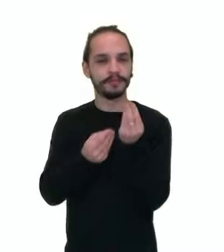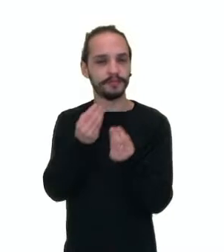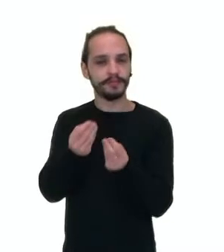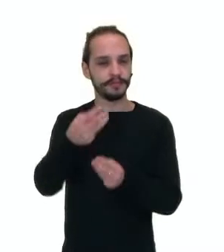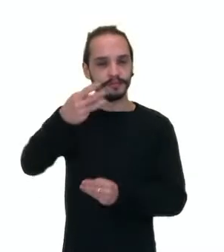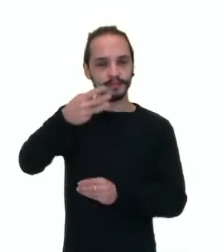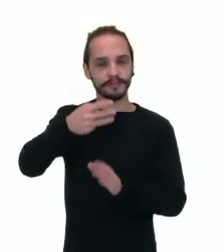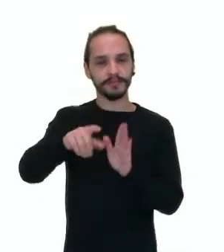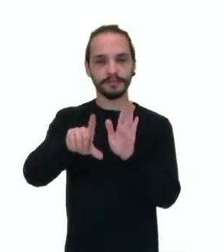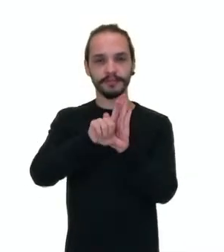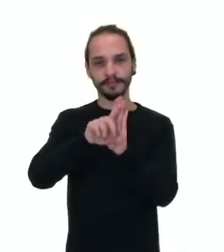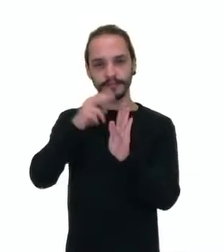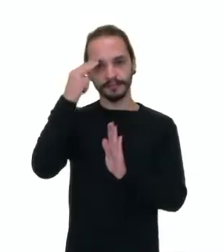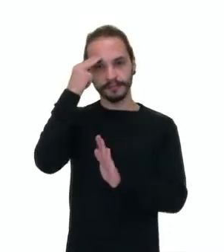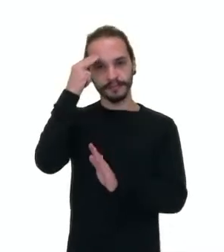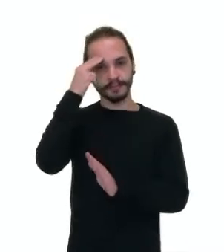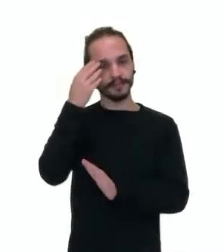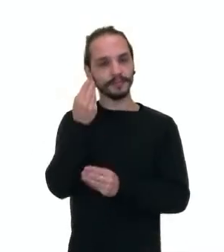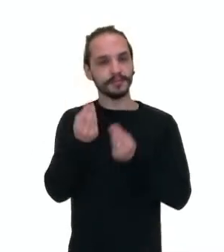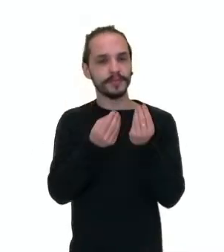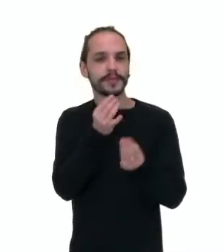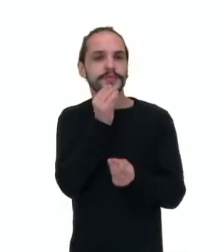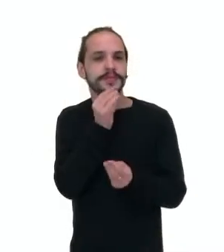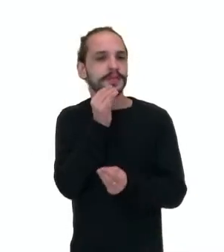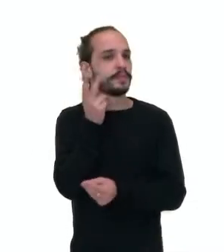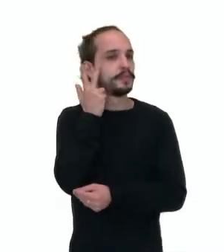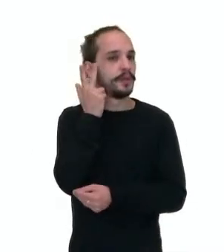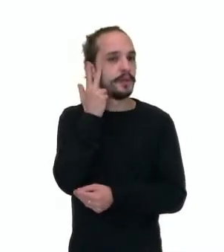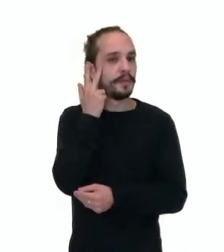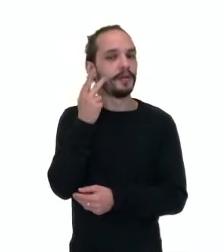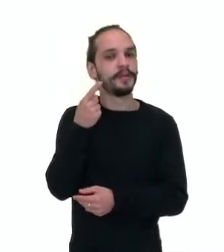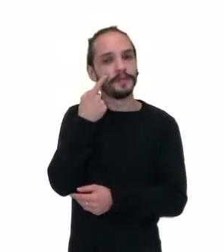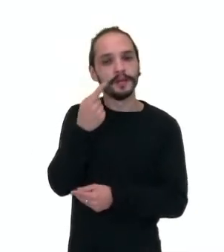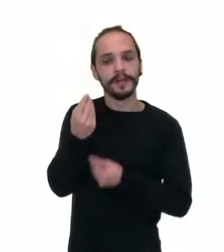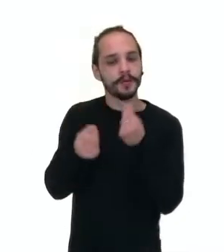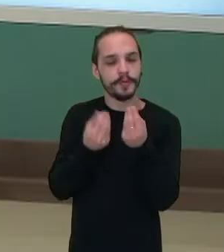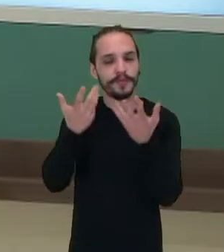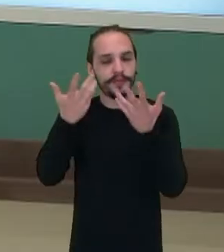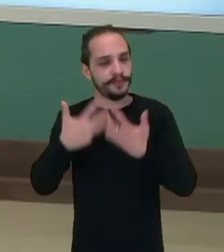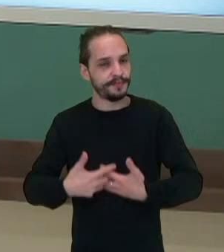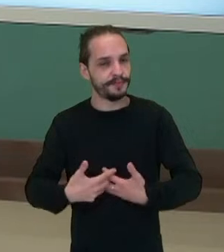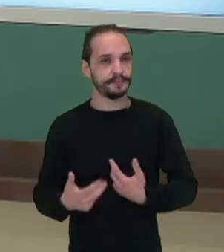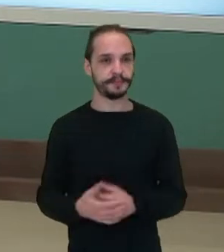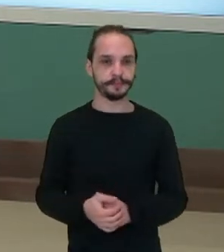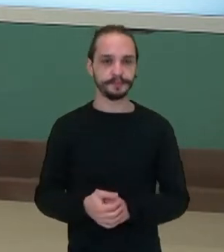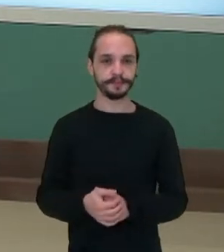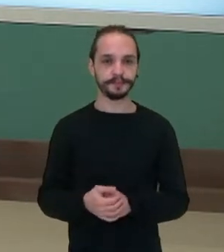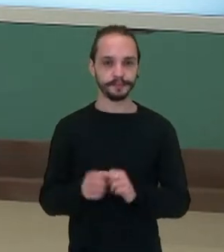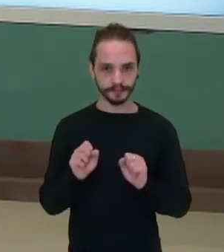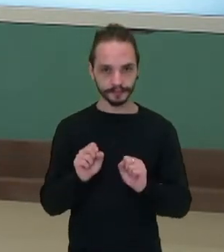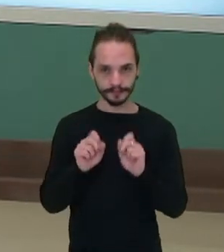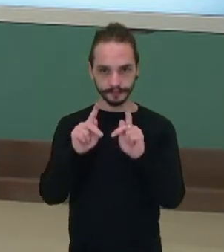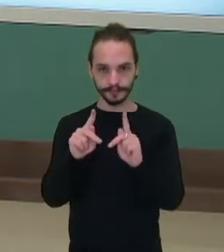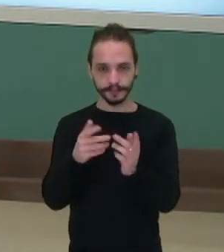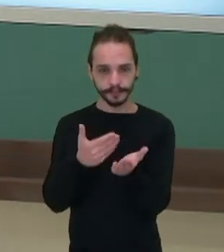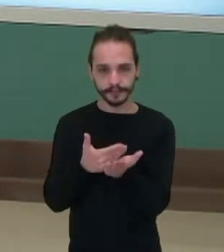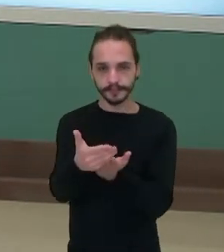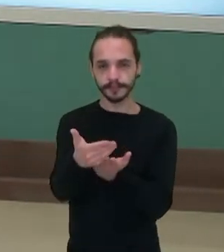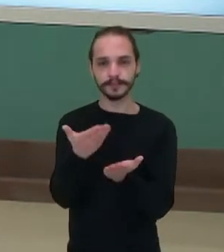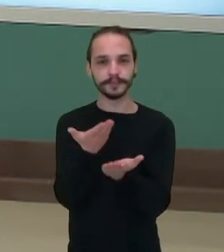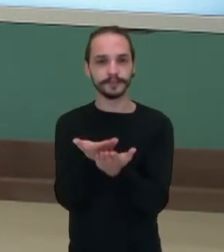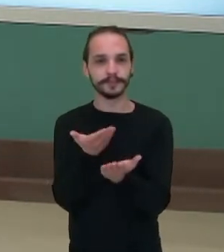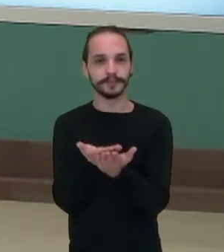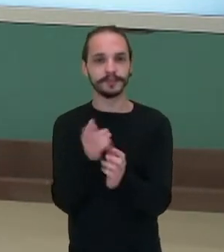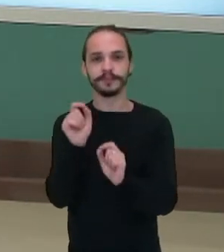exemplos cotidianos e ver na prática a terceira lei de Newton, certo? Então, vamos iniciar nossa aula, como de